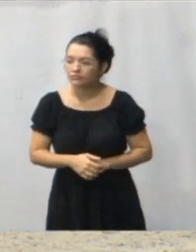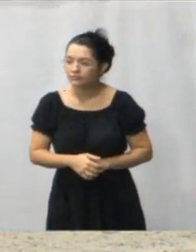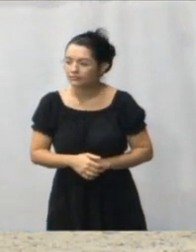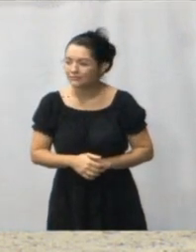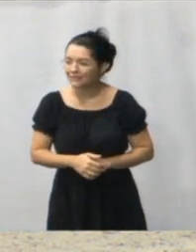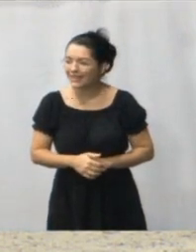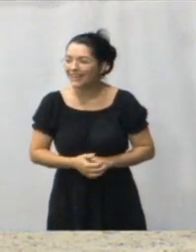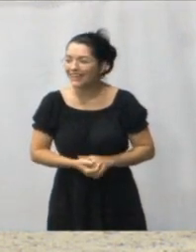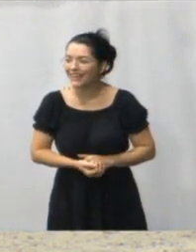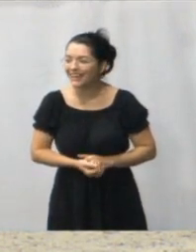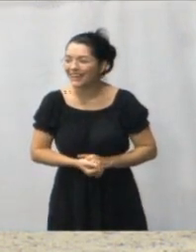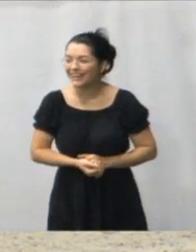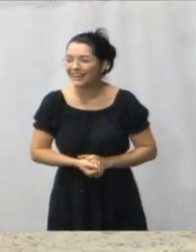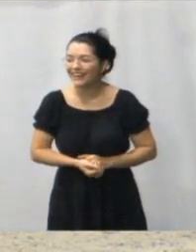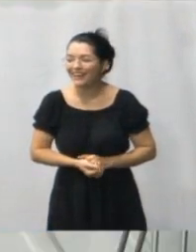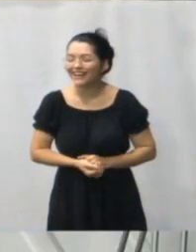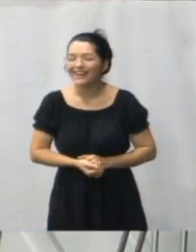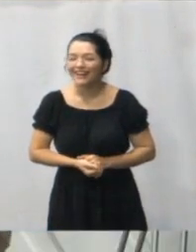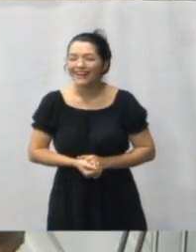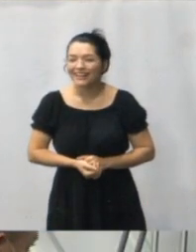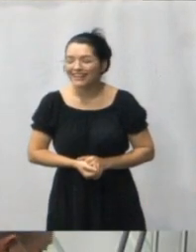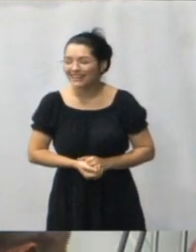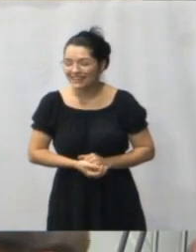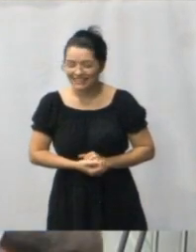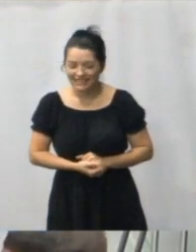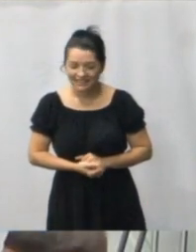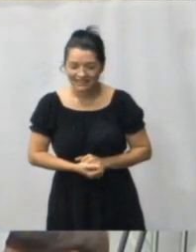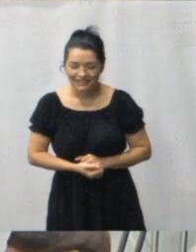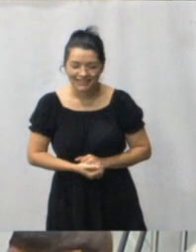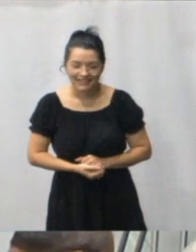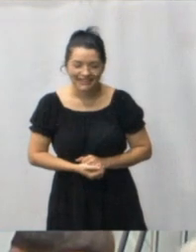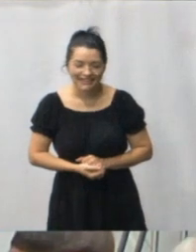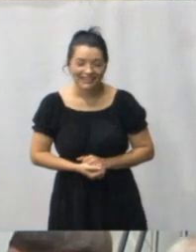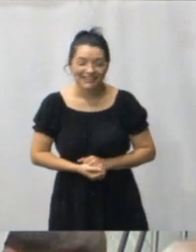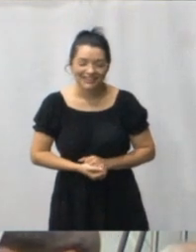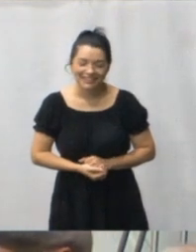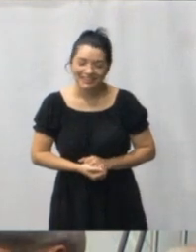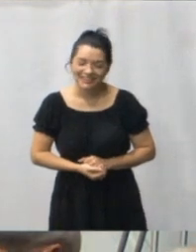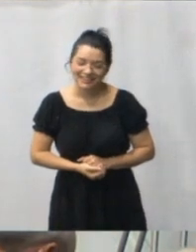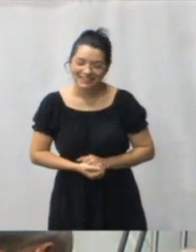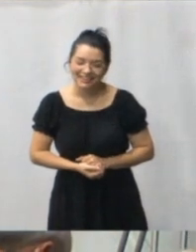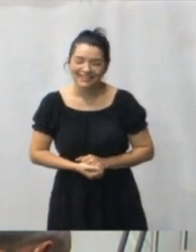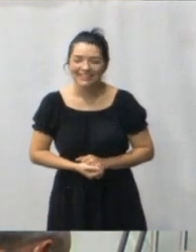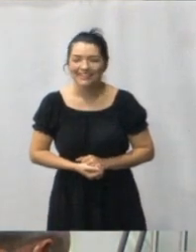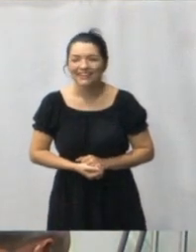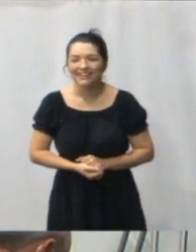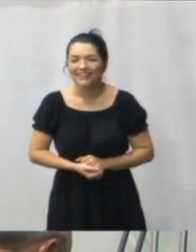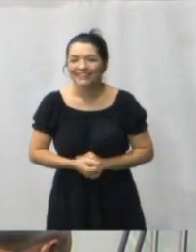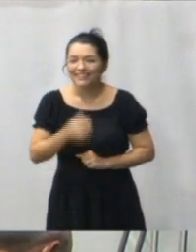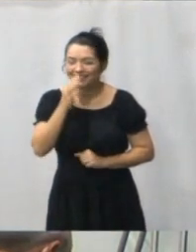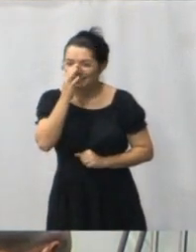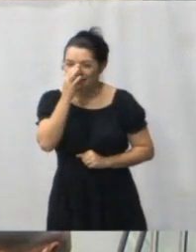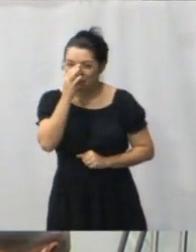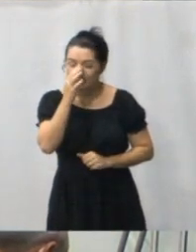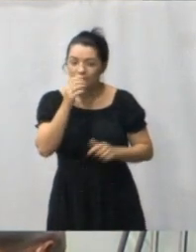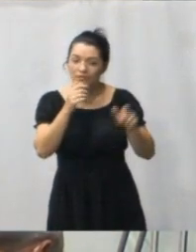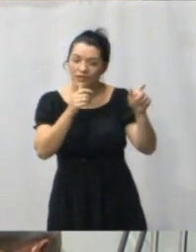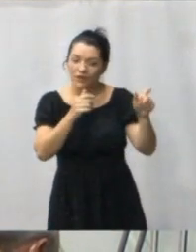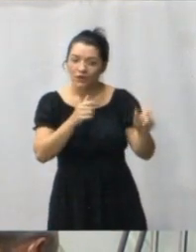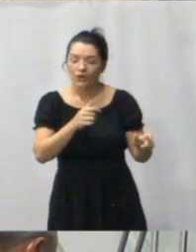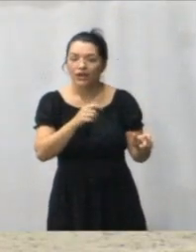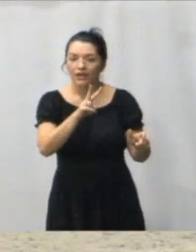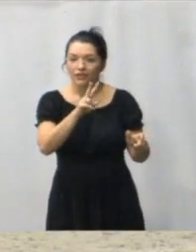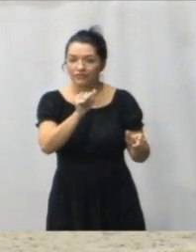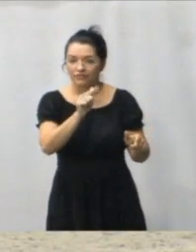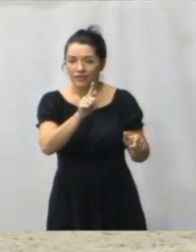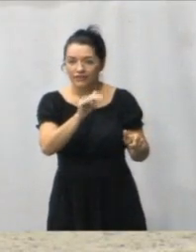Qual o nome do irmão do Vaguinho? Só tem irmãs. Então o Vaguinho tem as irmãs Adriana, Edilene. Então eu queria pedir esse